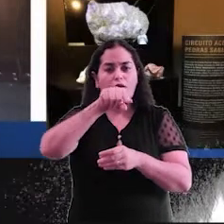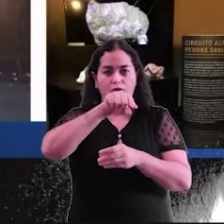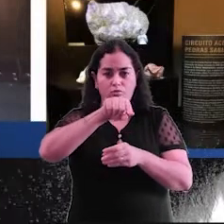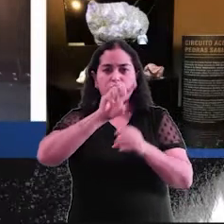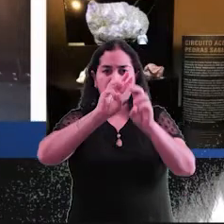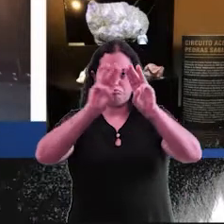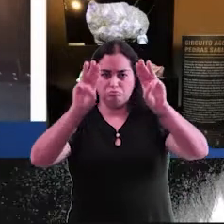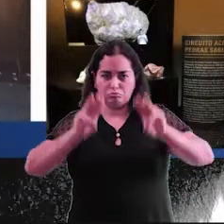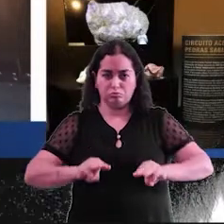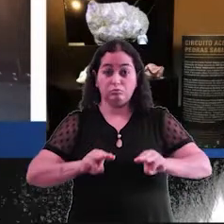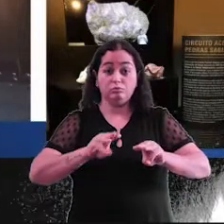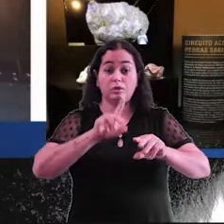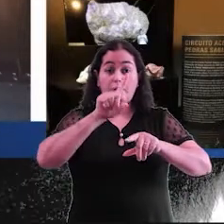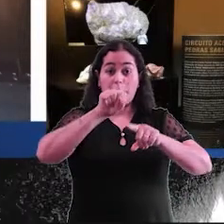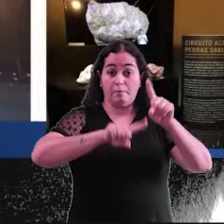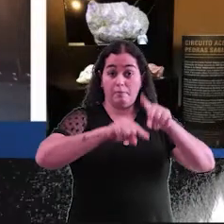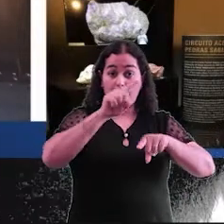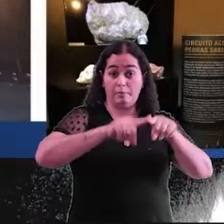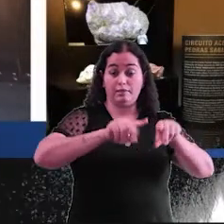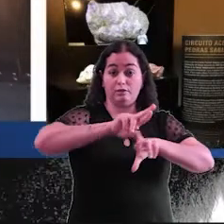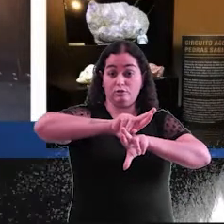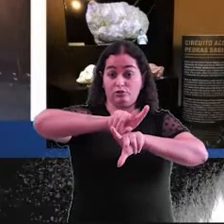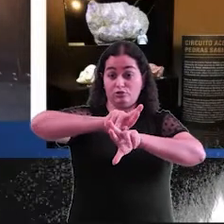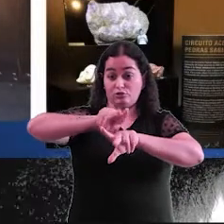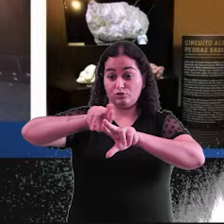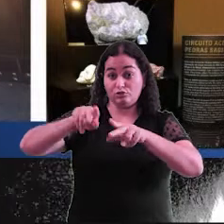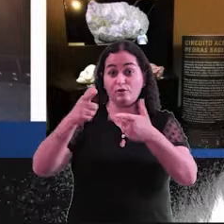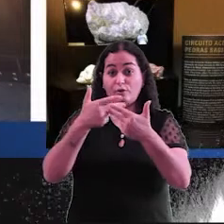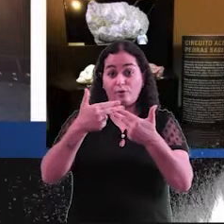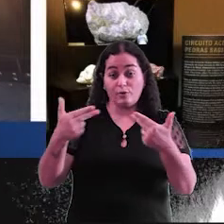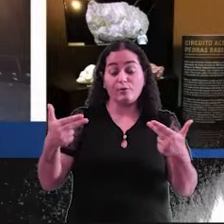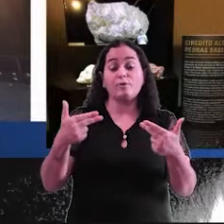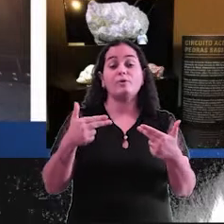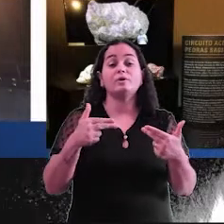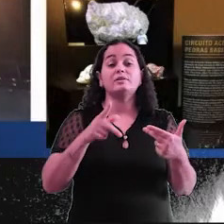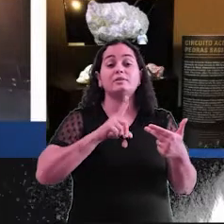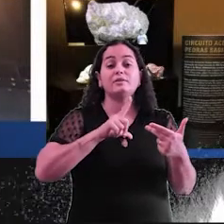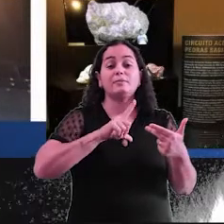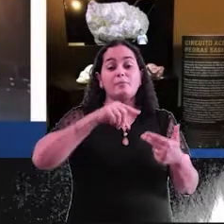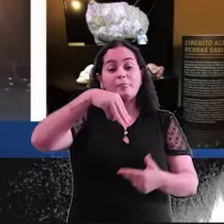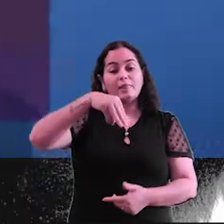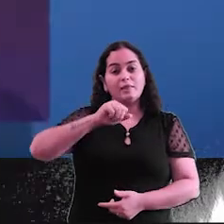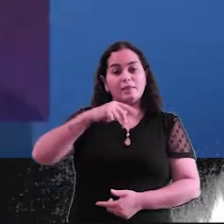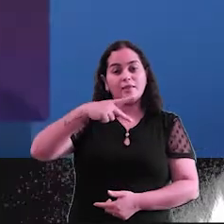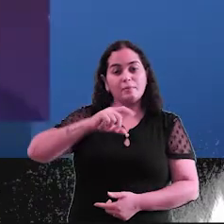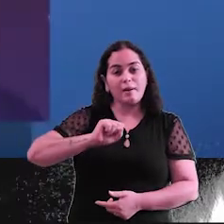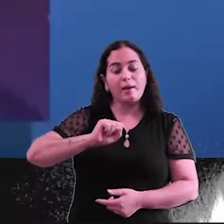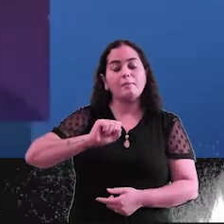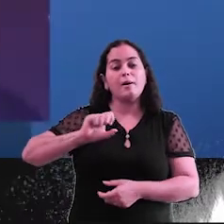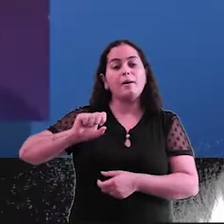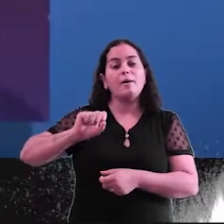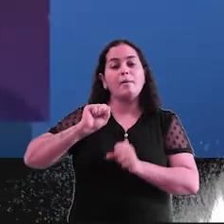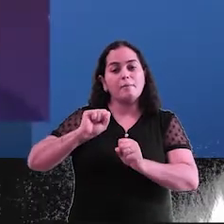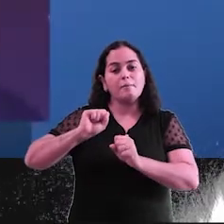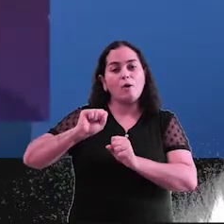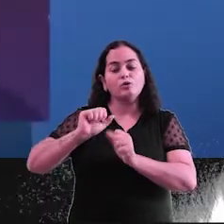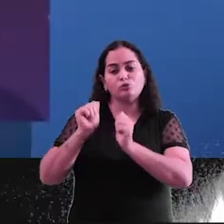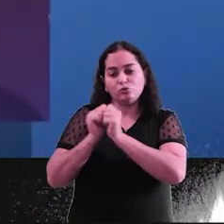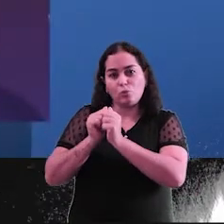impressos que podem ser carregados, né, com o visitante ao longo da exposição e várias outras